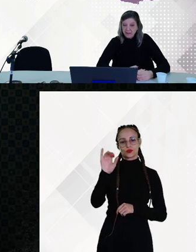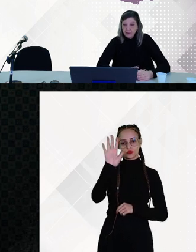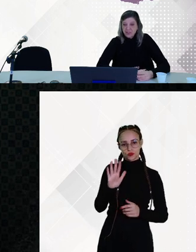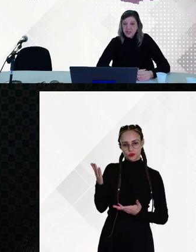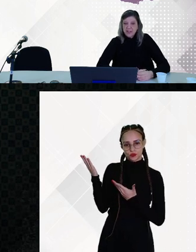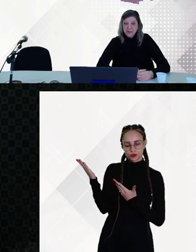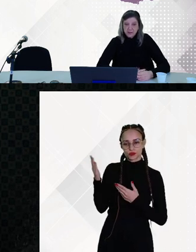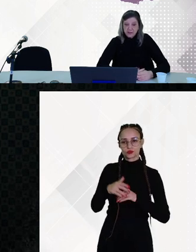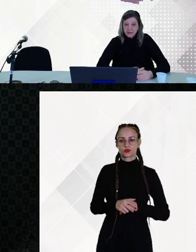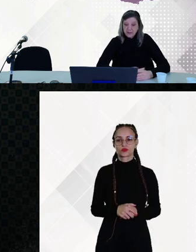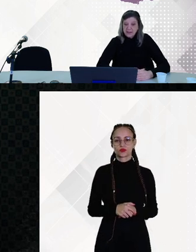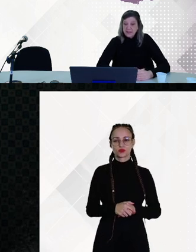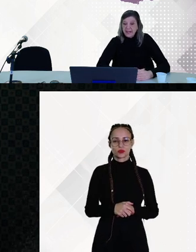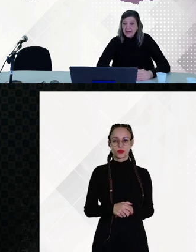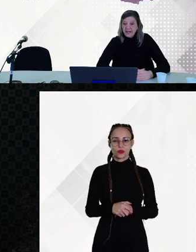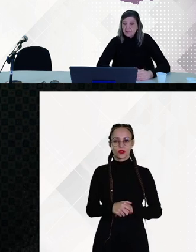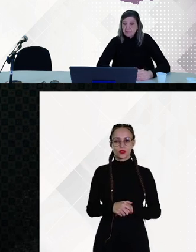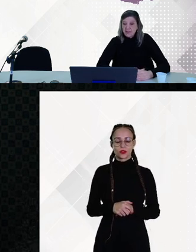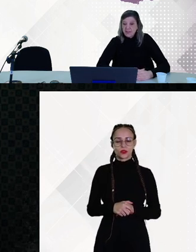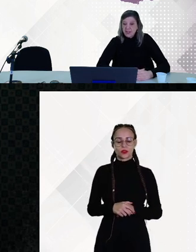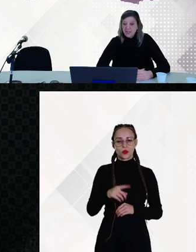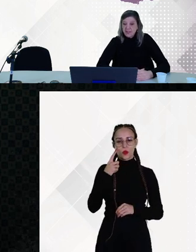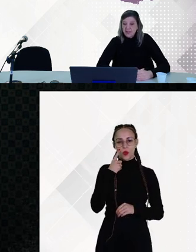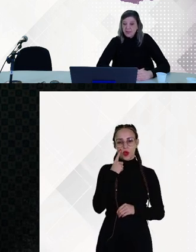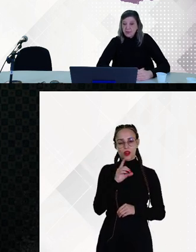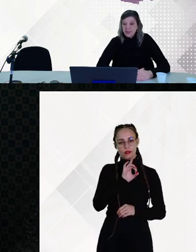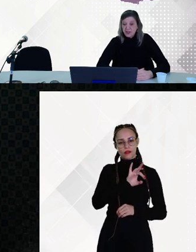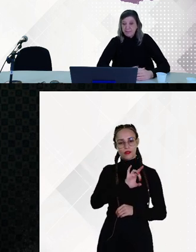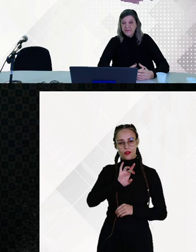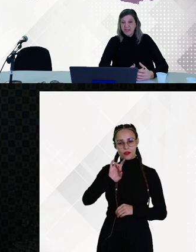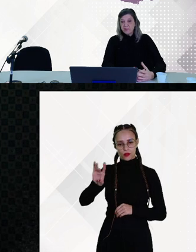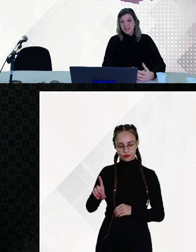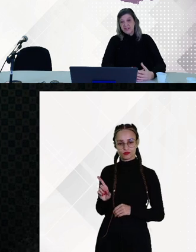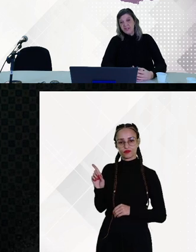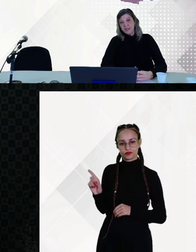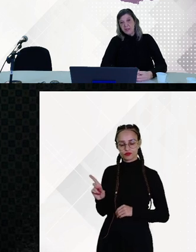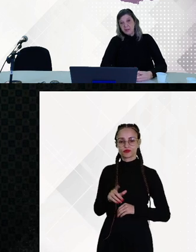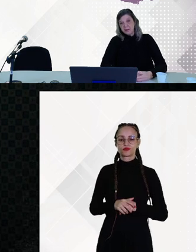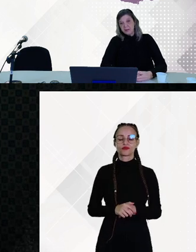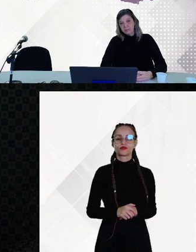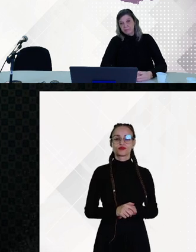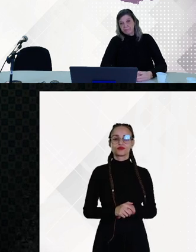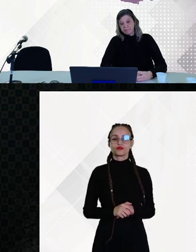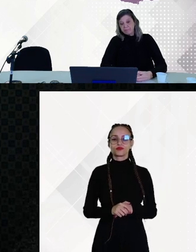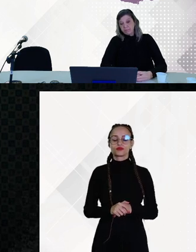A quadriplegia, né? A hemiplegia e a diplegia. Não seria